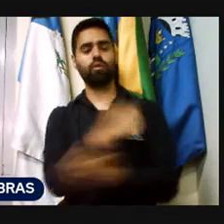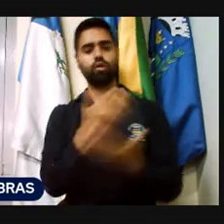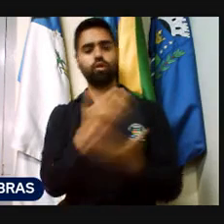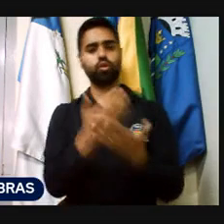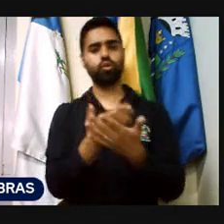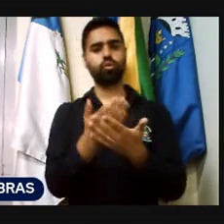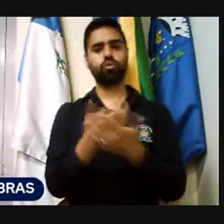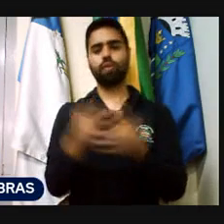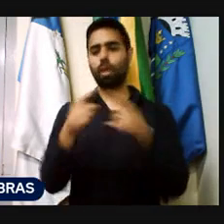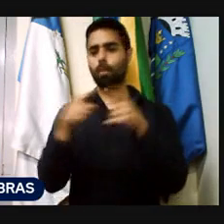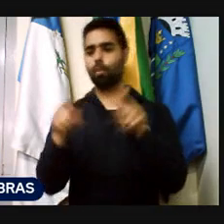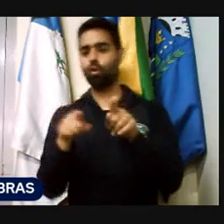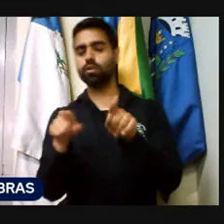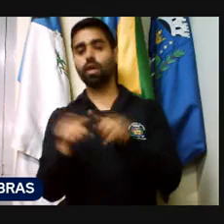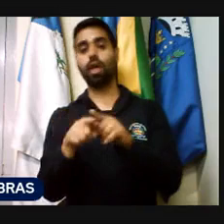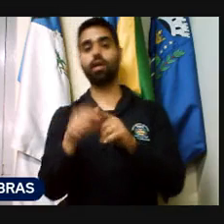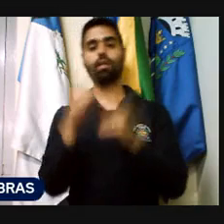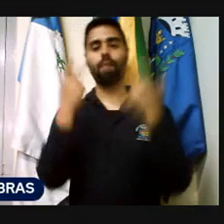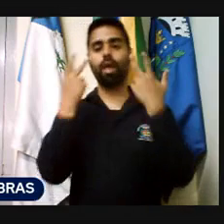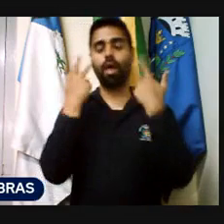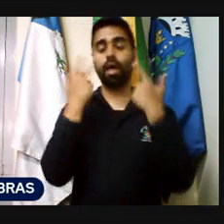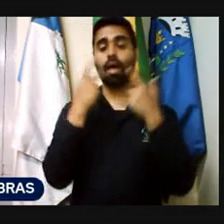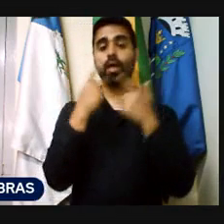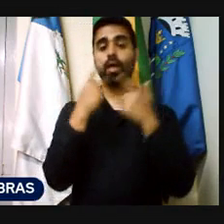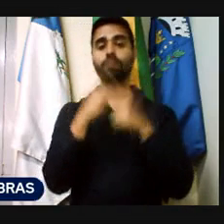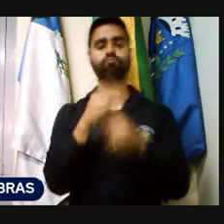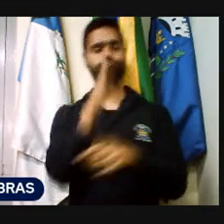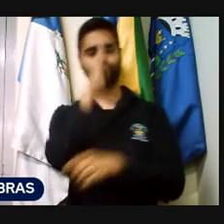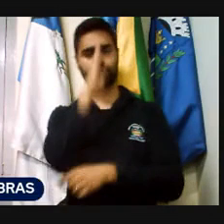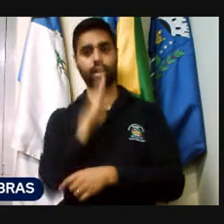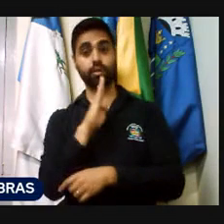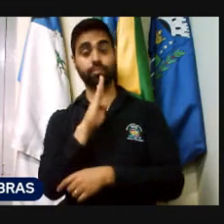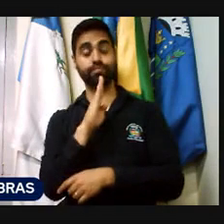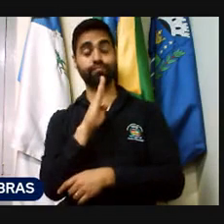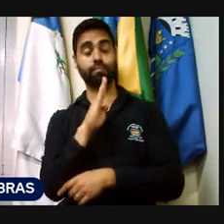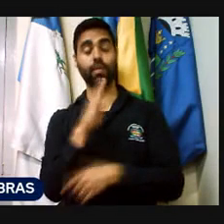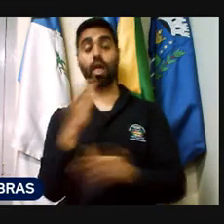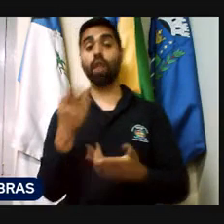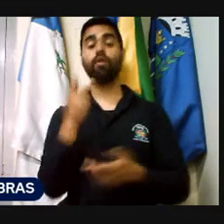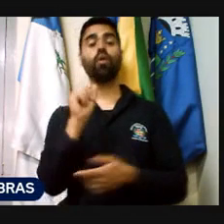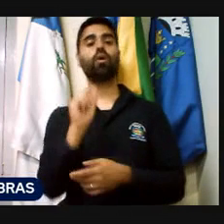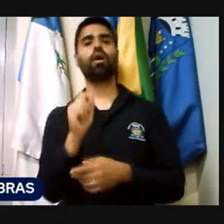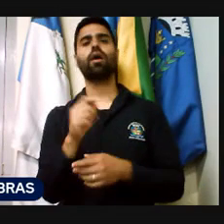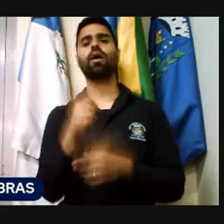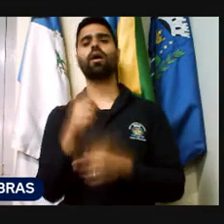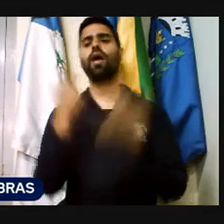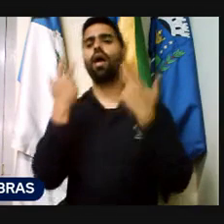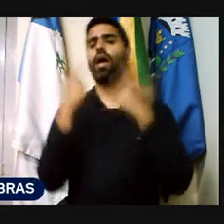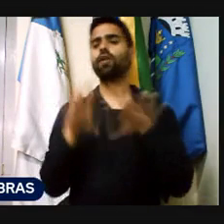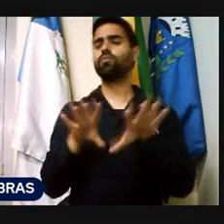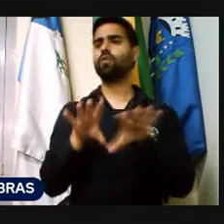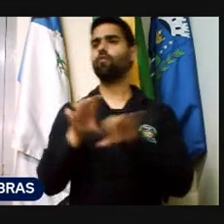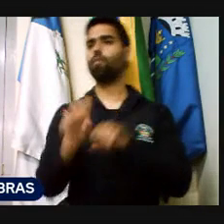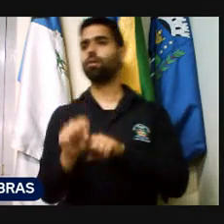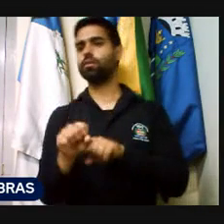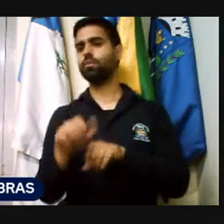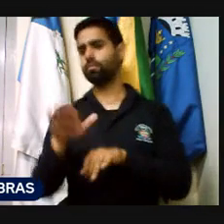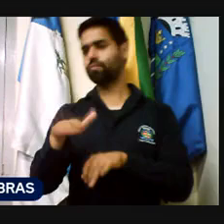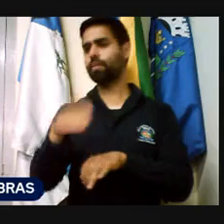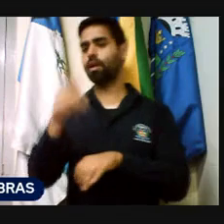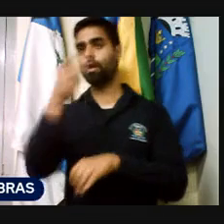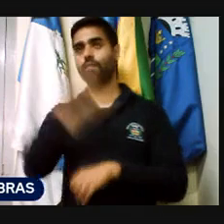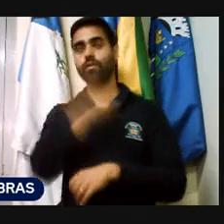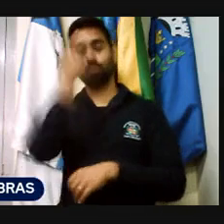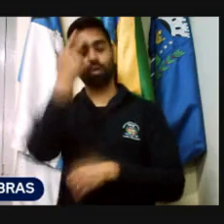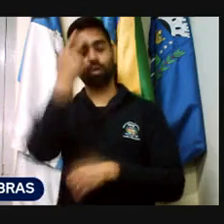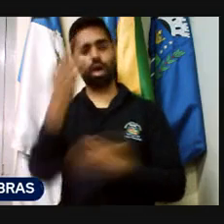forma gratuita. A idealizadora Juliana Maia destaca a arte como importante instrumento de formação e resgate de autoestima.